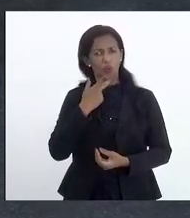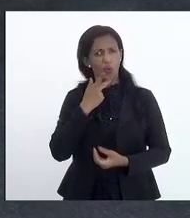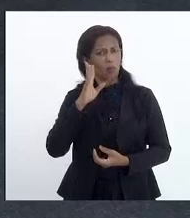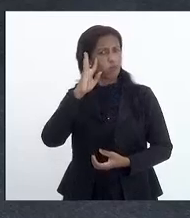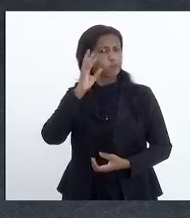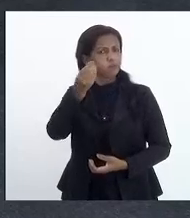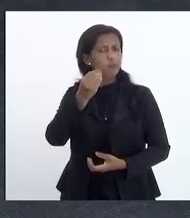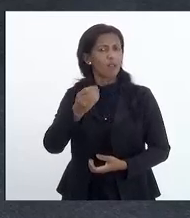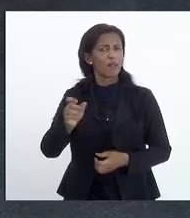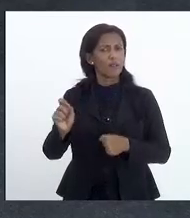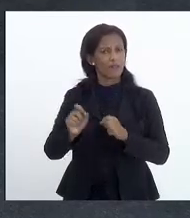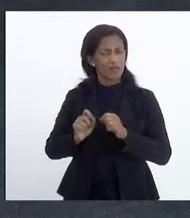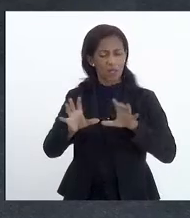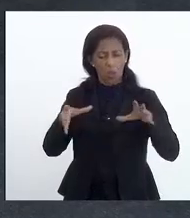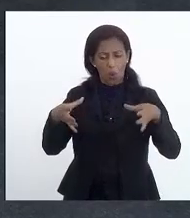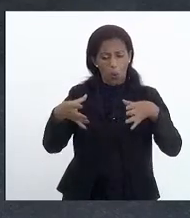comissão